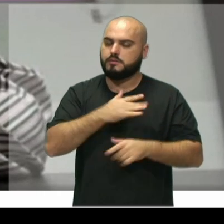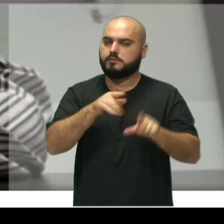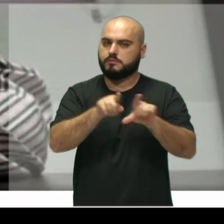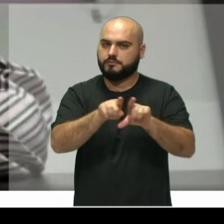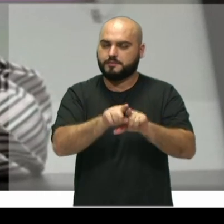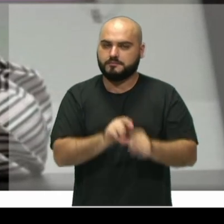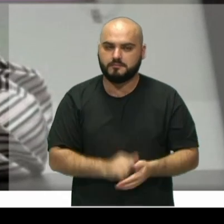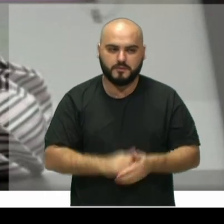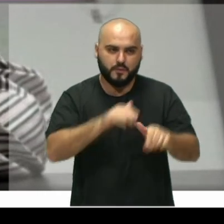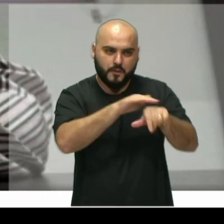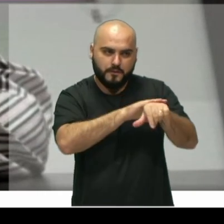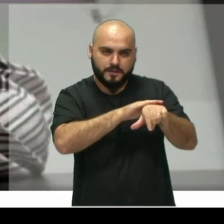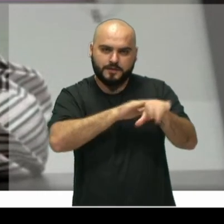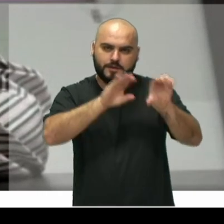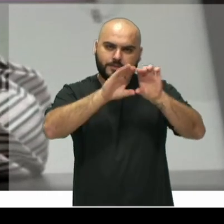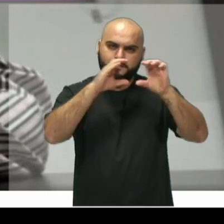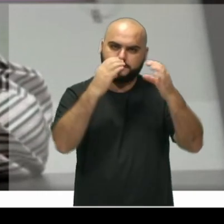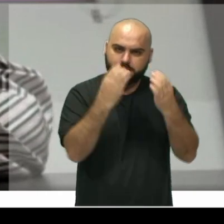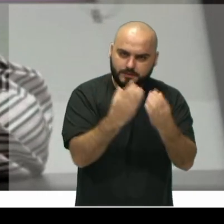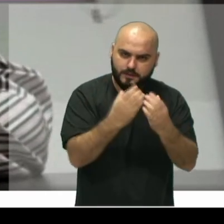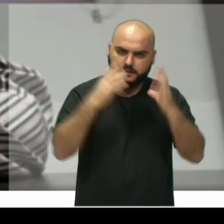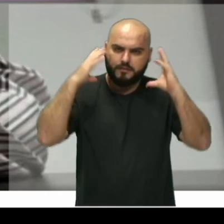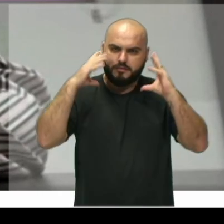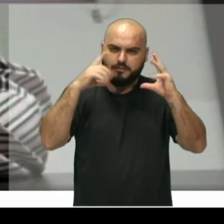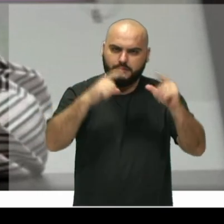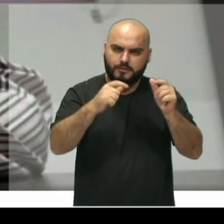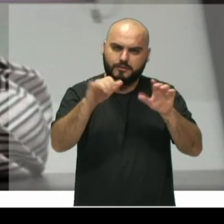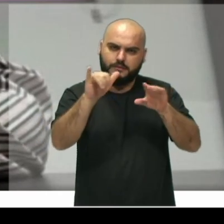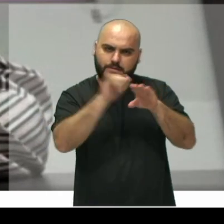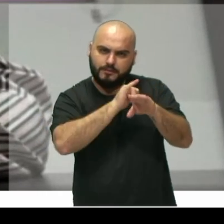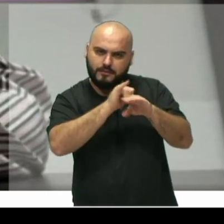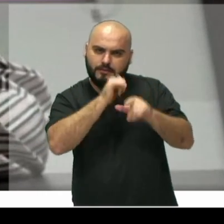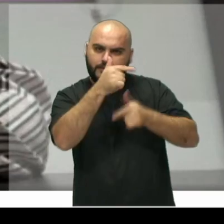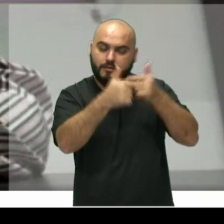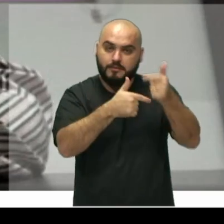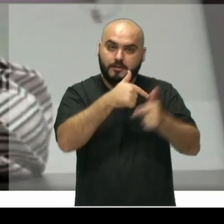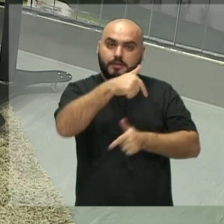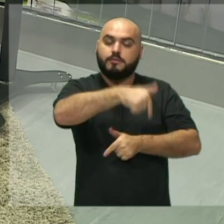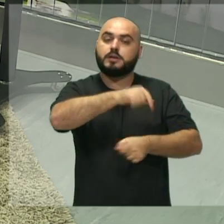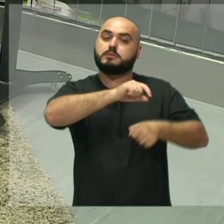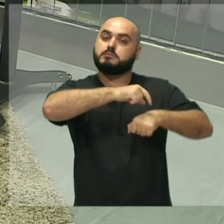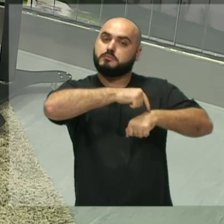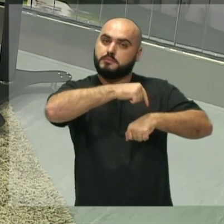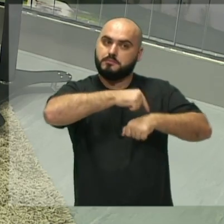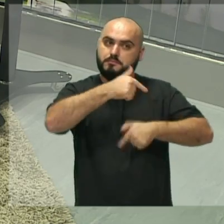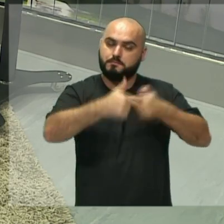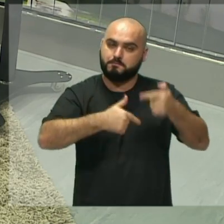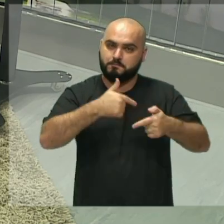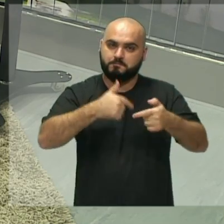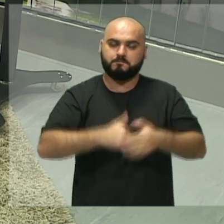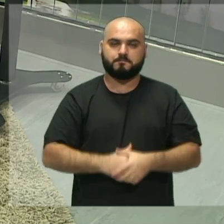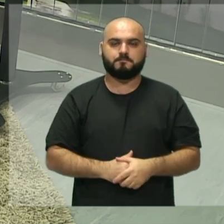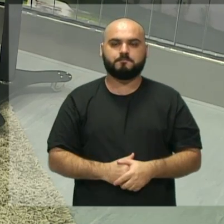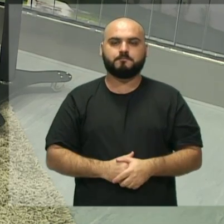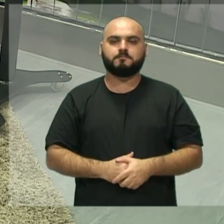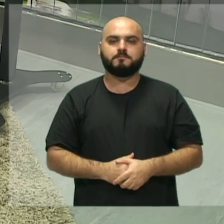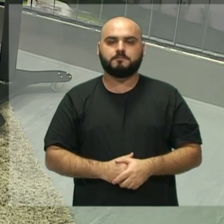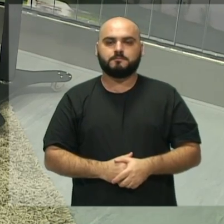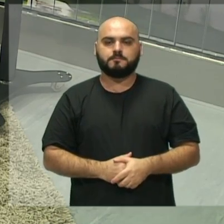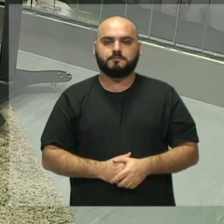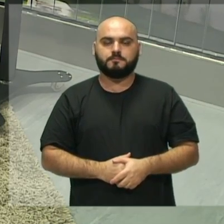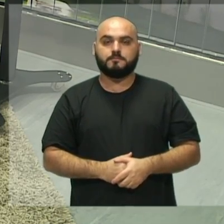com a comunidade sobre as nossas ações aí nesses primeiros momentos desse mandato. Bom, vereador, no momento que